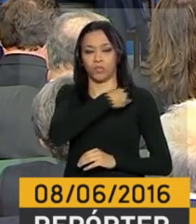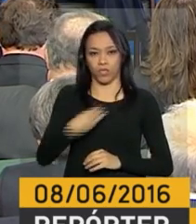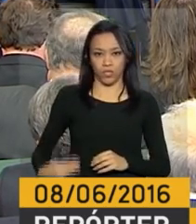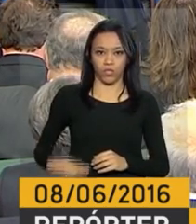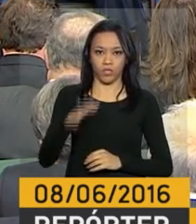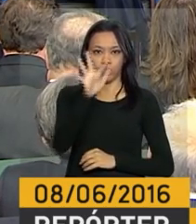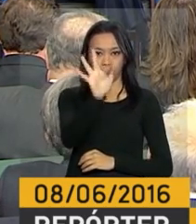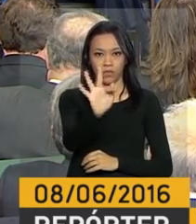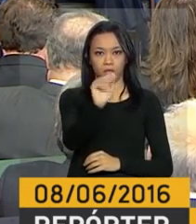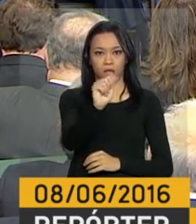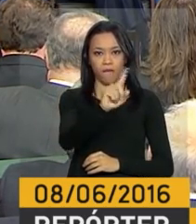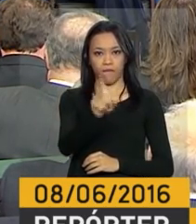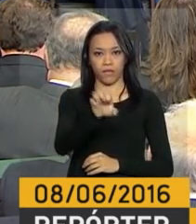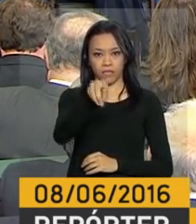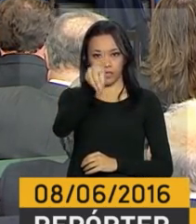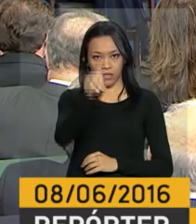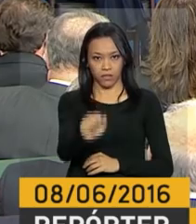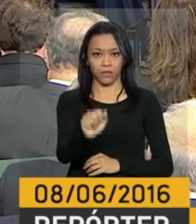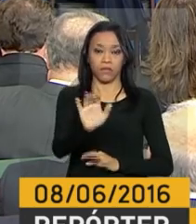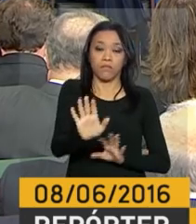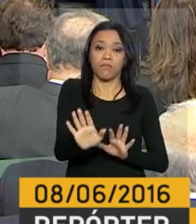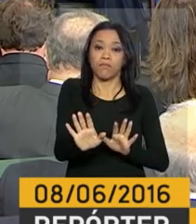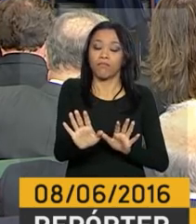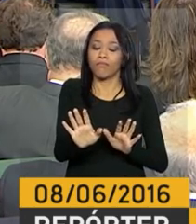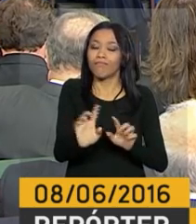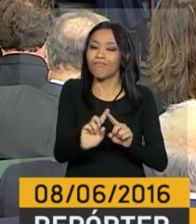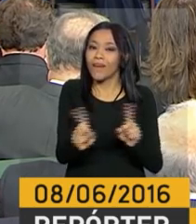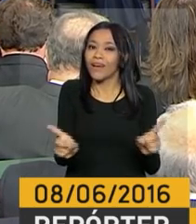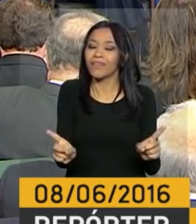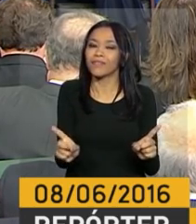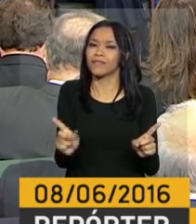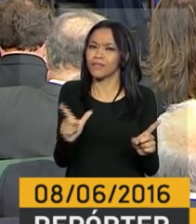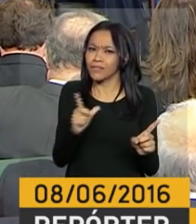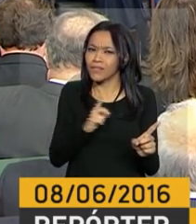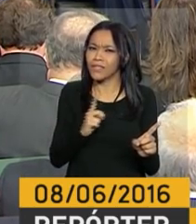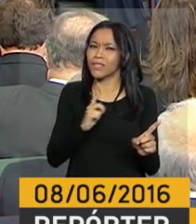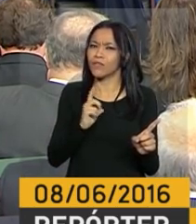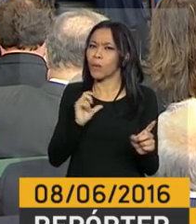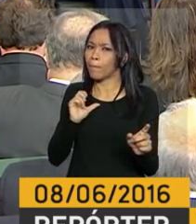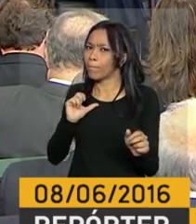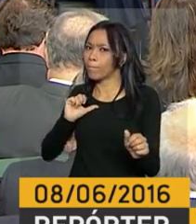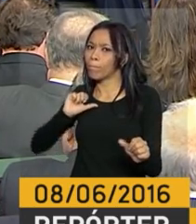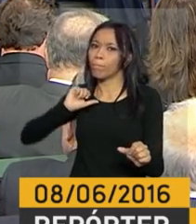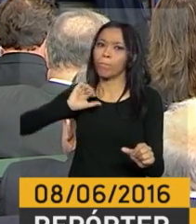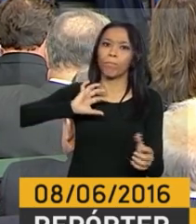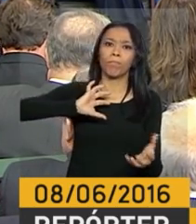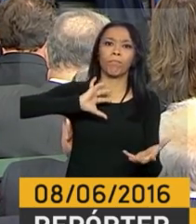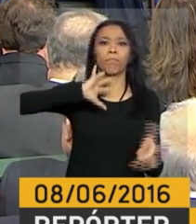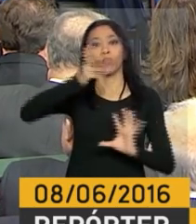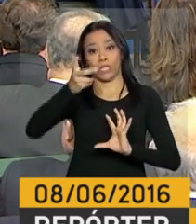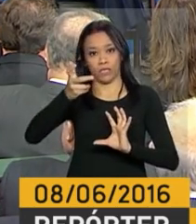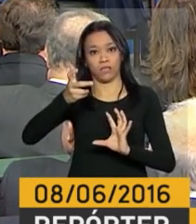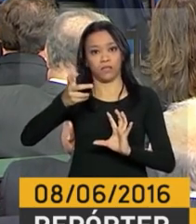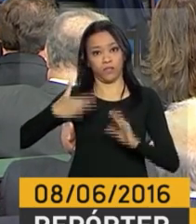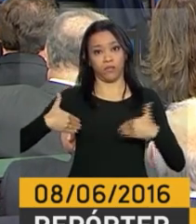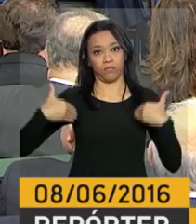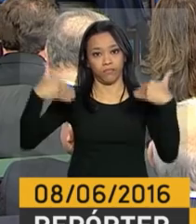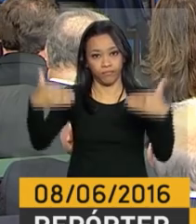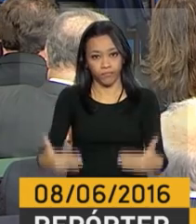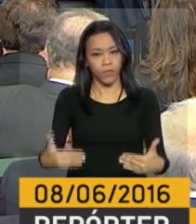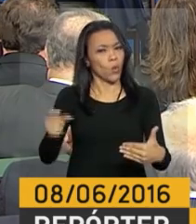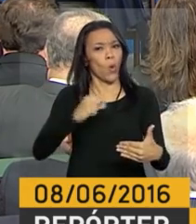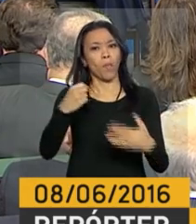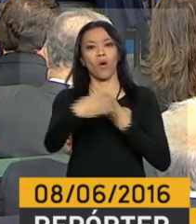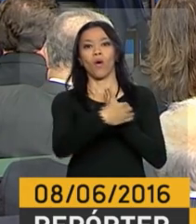Ministro Meres só que houve uma mudança de atitude Presidente Por orientação